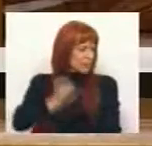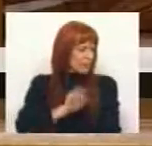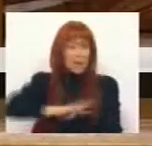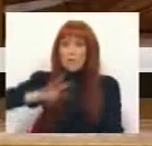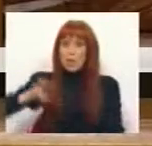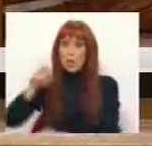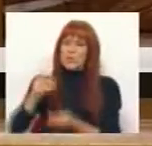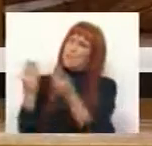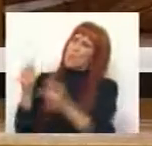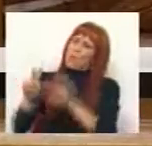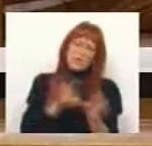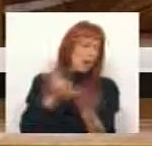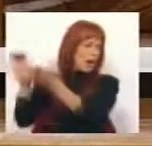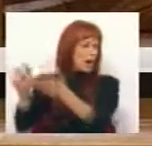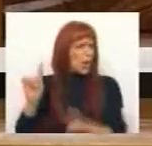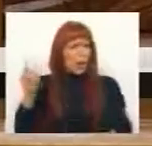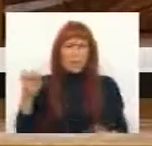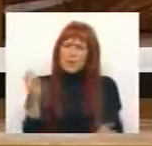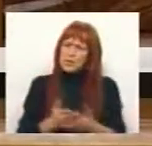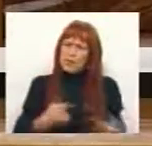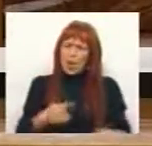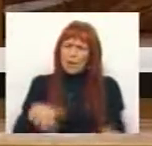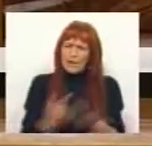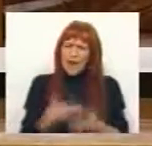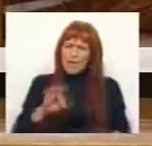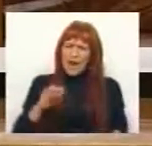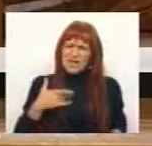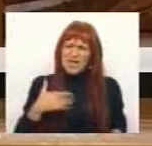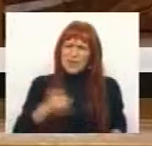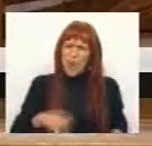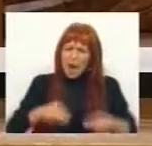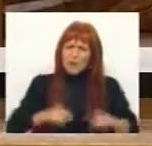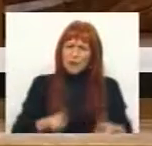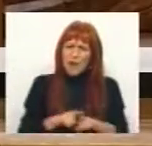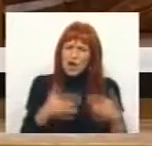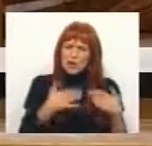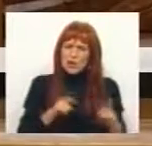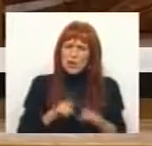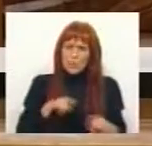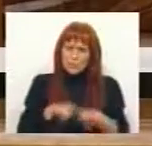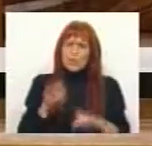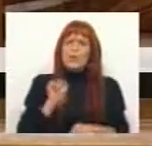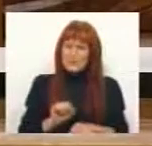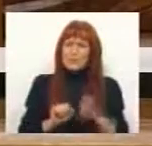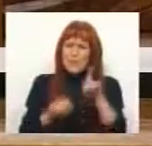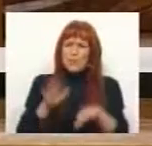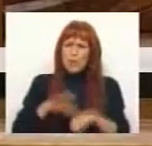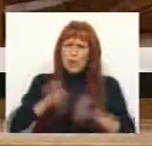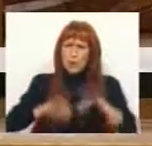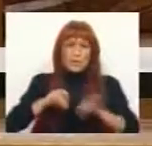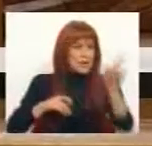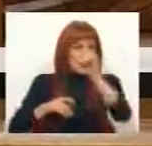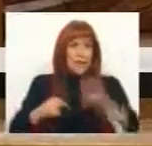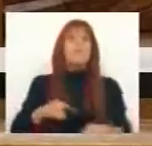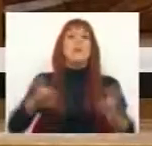euros para paraísos fiscais não devia apenas levar o PSD e o CDS a assumir as responsabilidades políticas sobre o que se